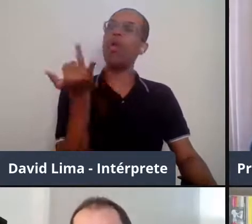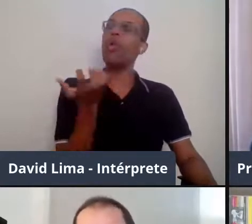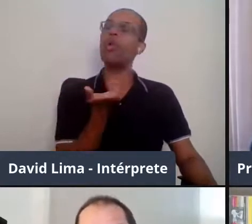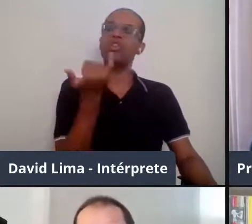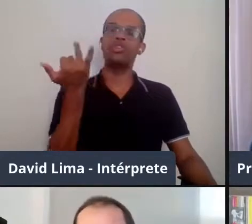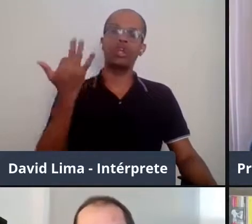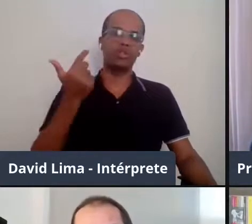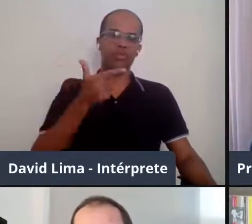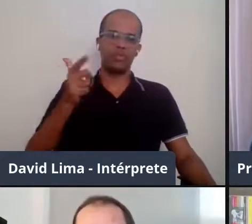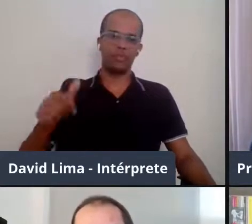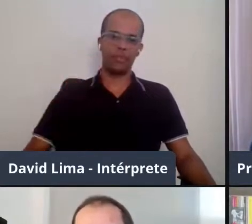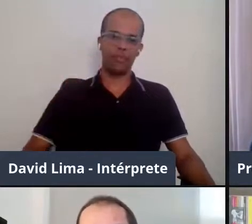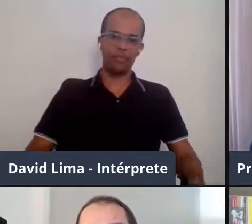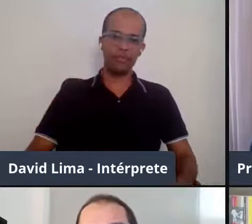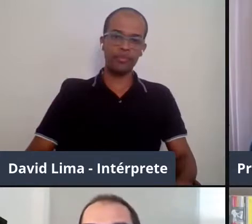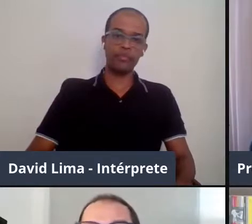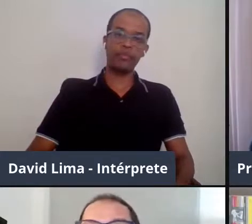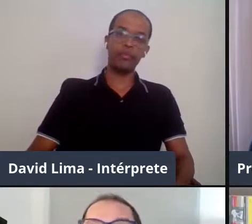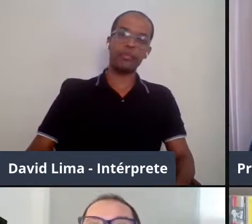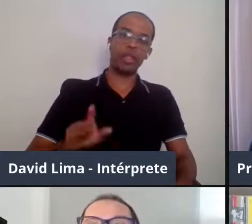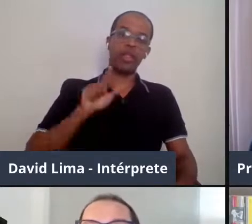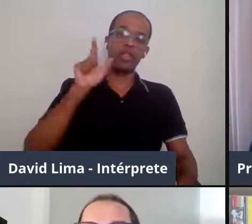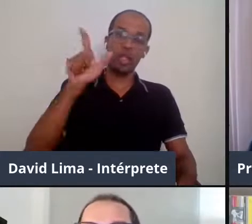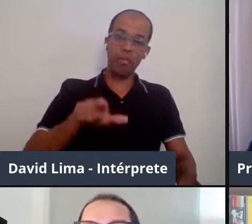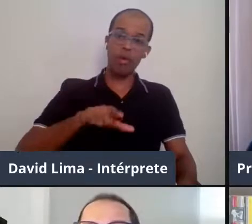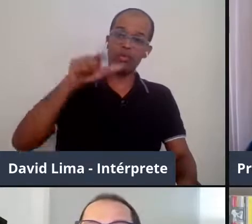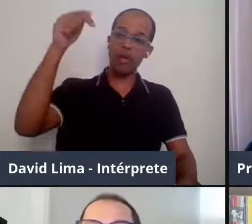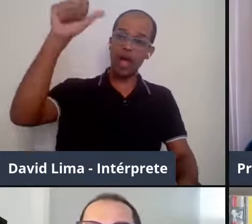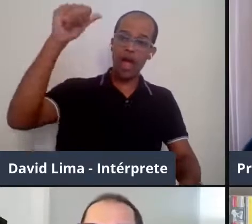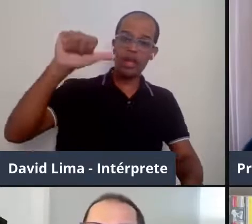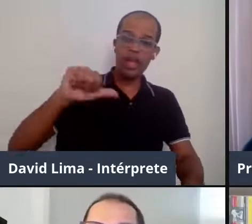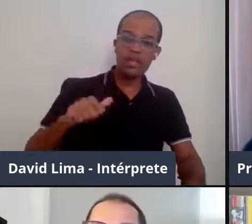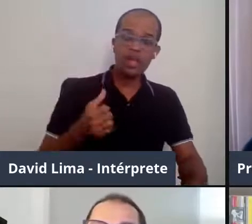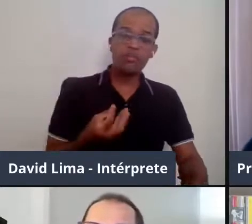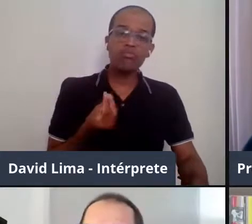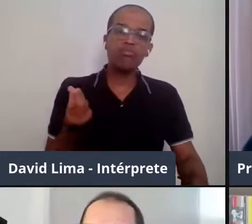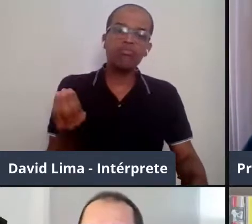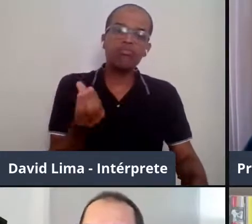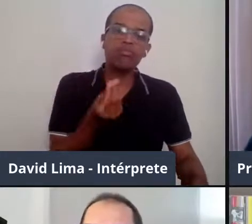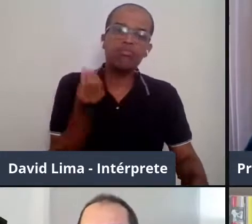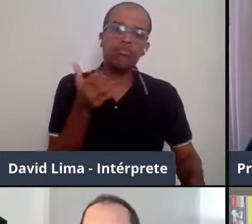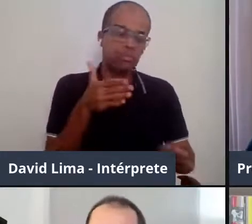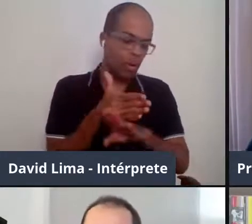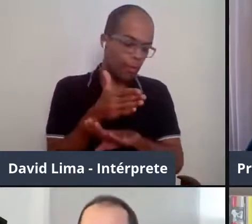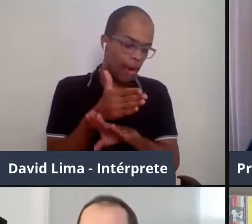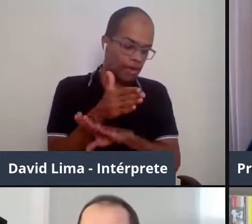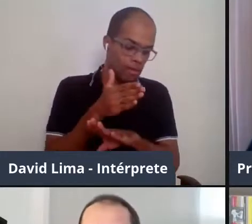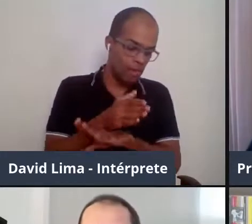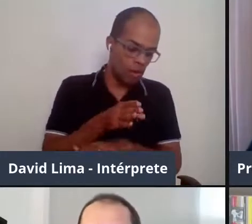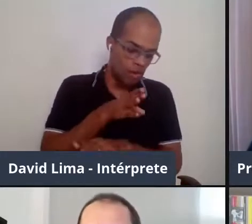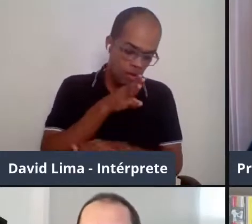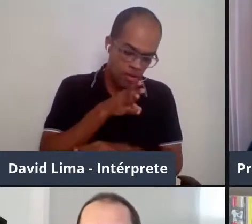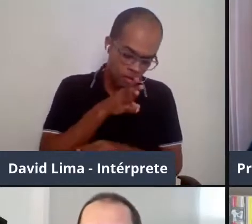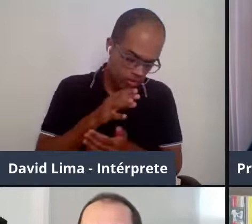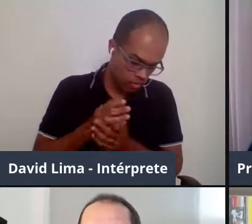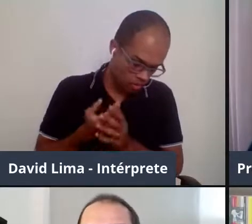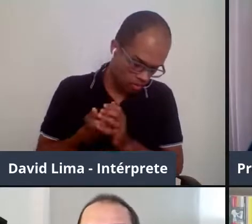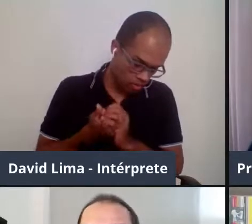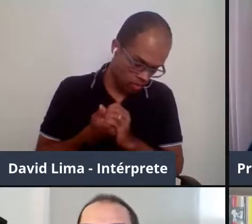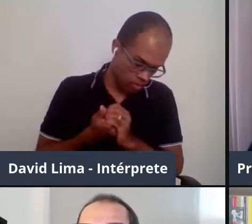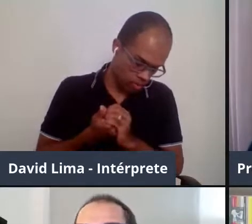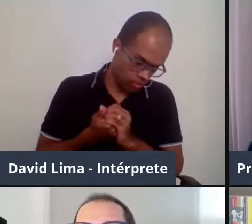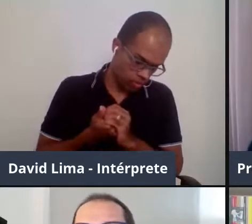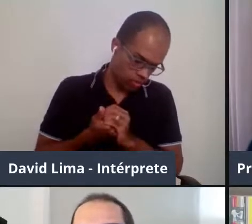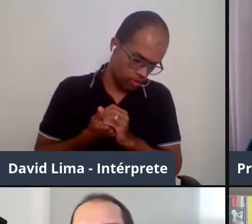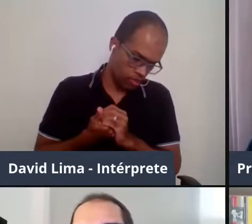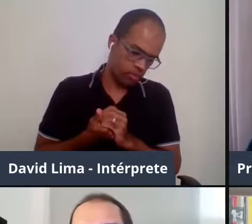quantitativos, que depois vão ser analisados para se tornar qualitativos e fazer parte de um conhecimento, não mais apenas informação,